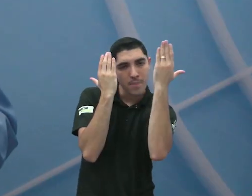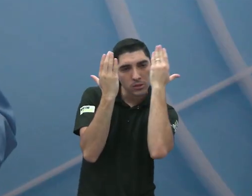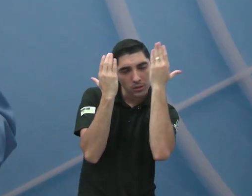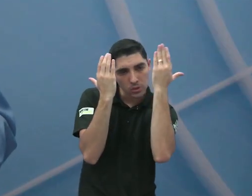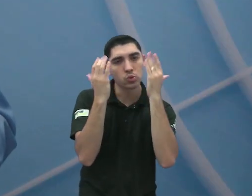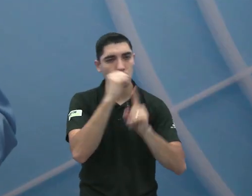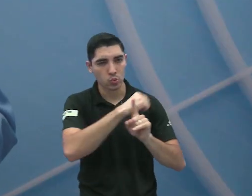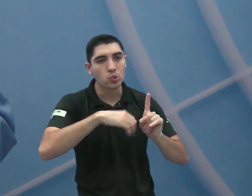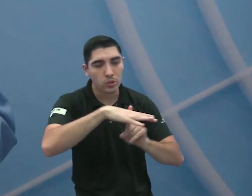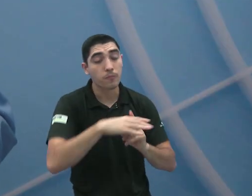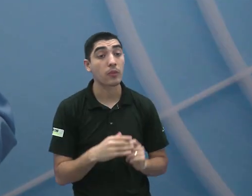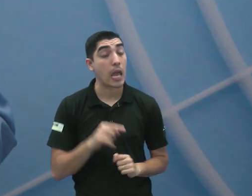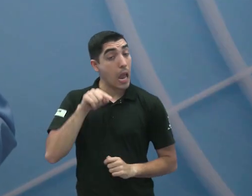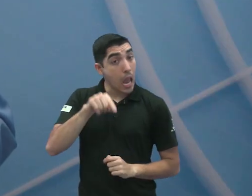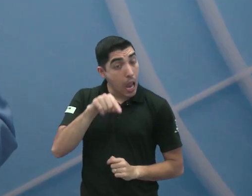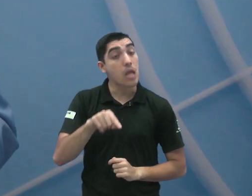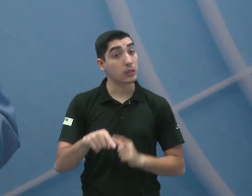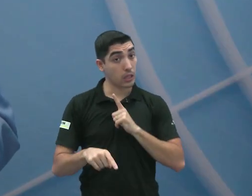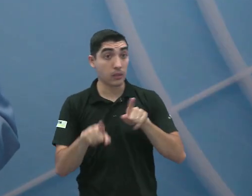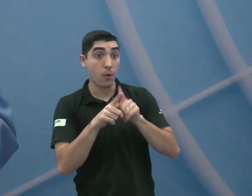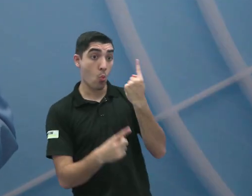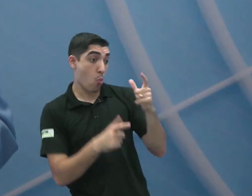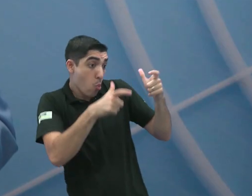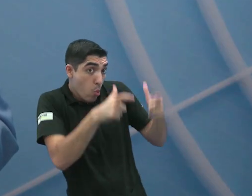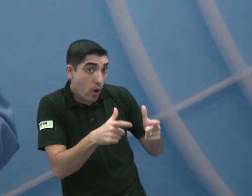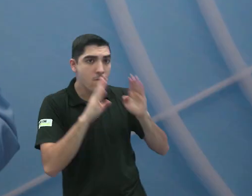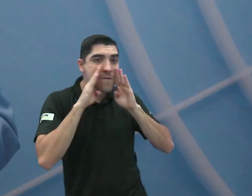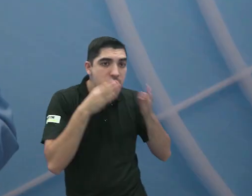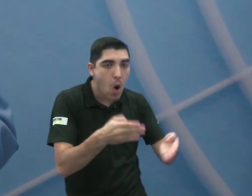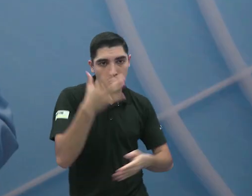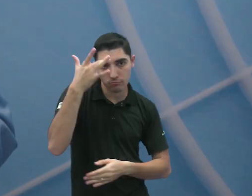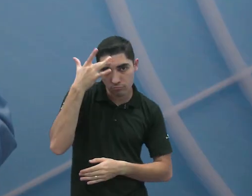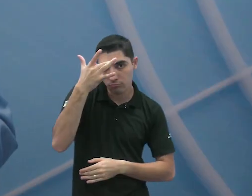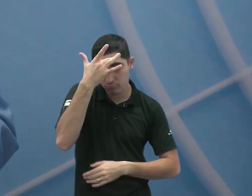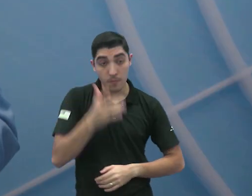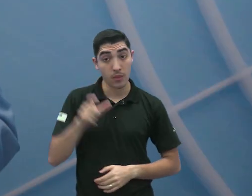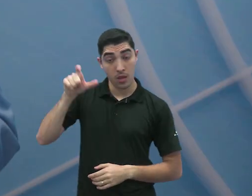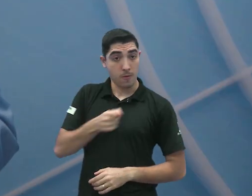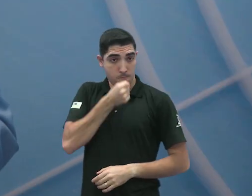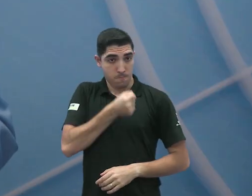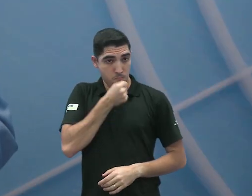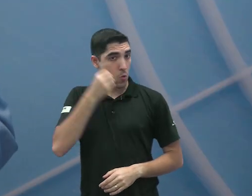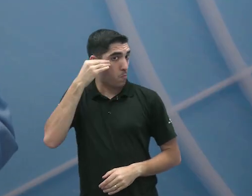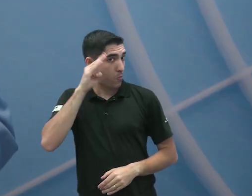pela cidade, além de uma unidade especializada em saúde mental. O repórter Bruno